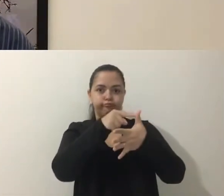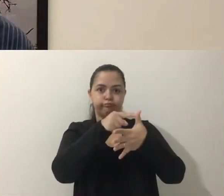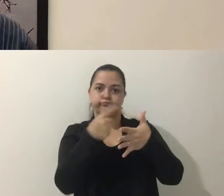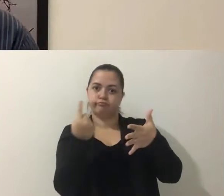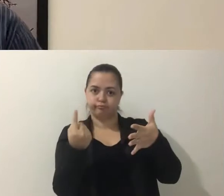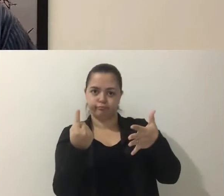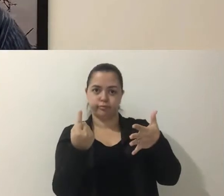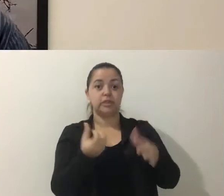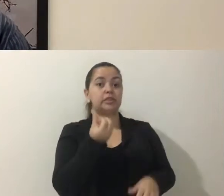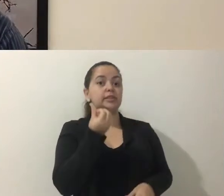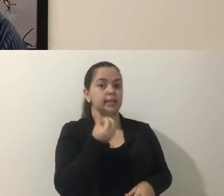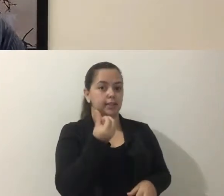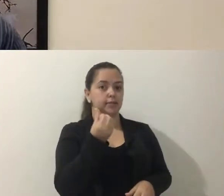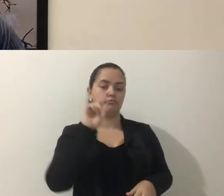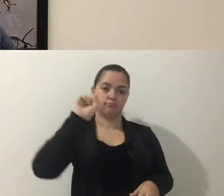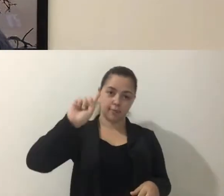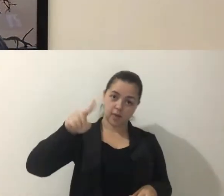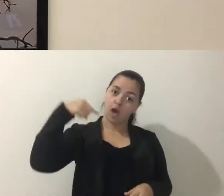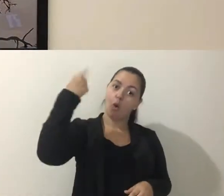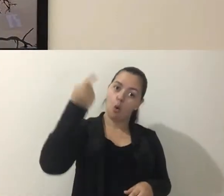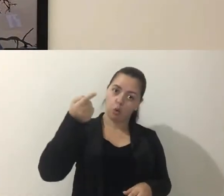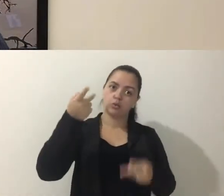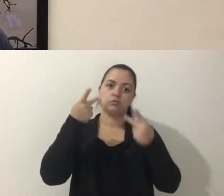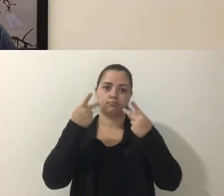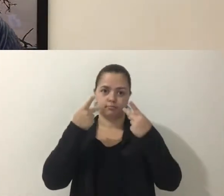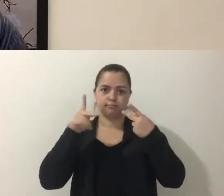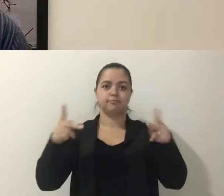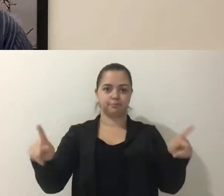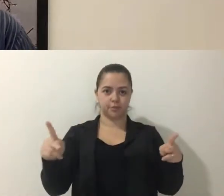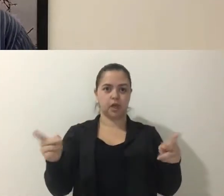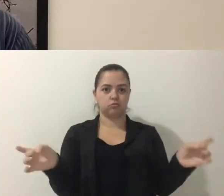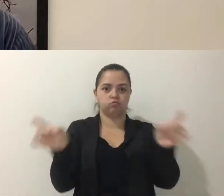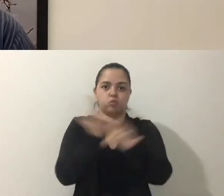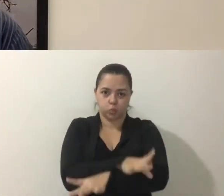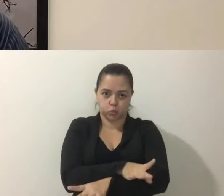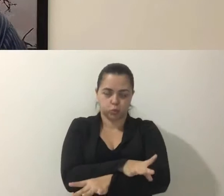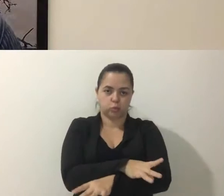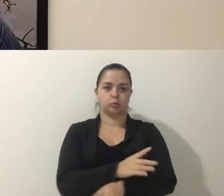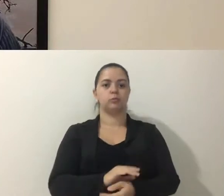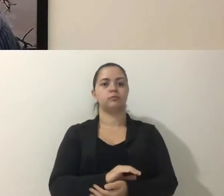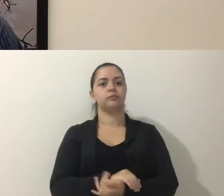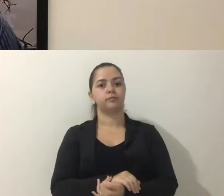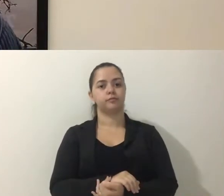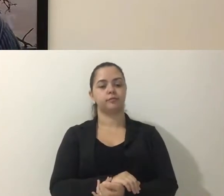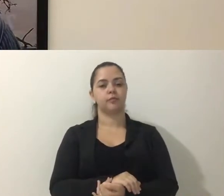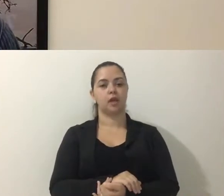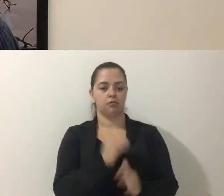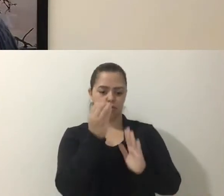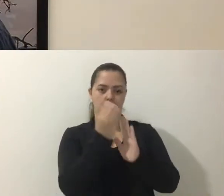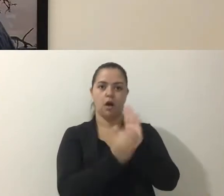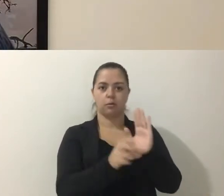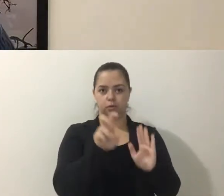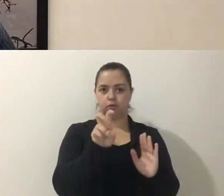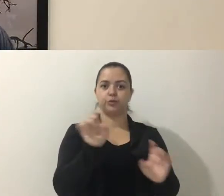sobre a vingança e o amor ao próximo. Esperamos em Deus que na próxima mensagem a gente conclua e assim a gente fecha